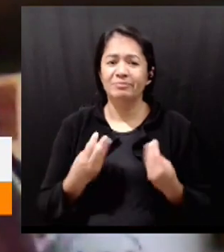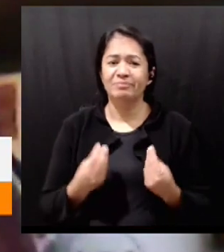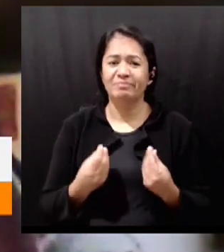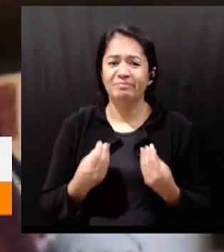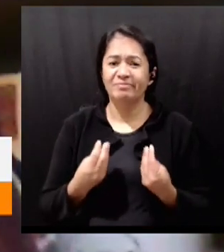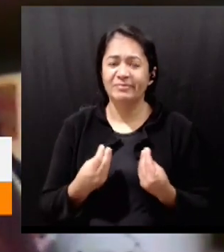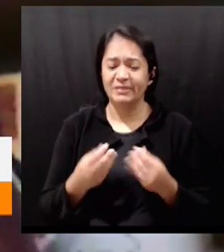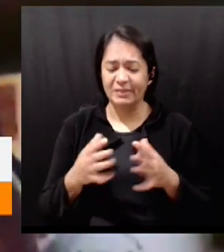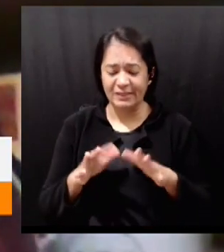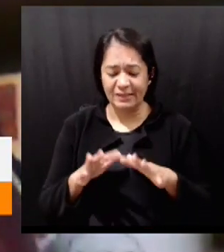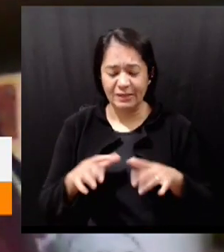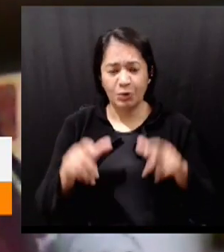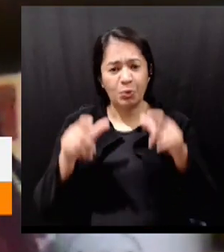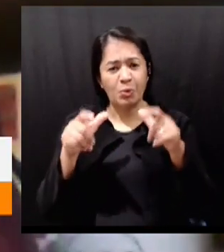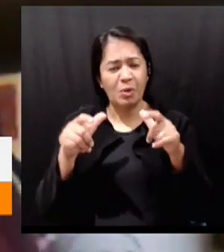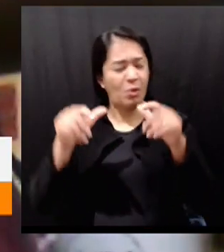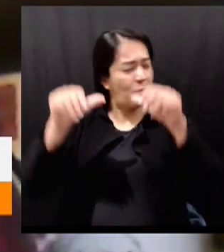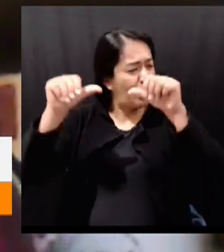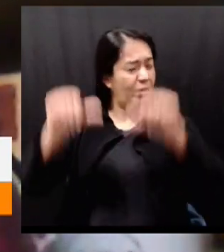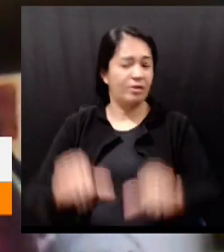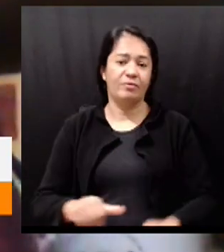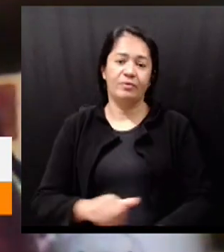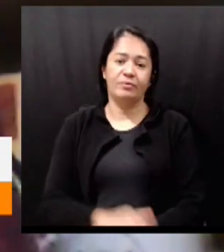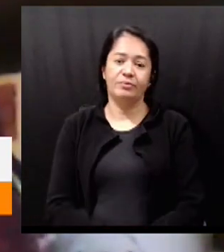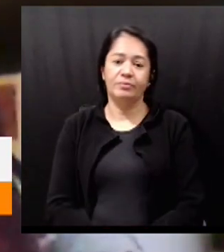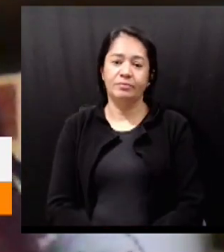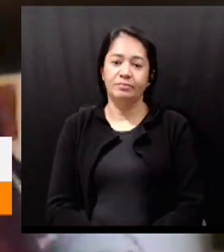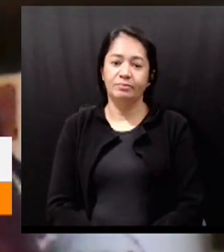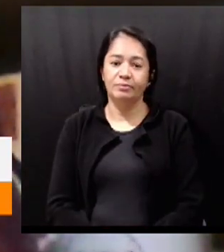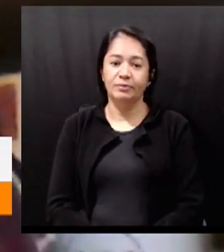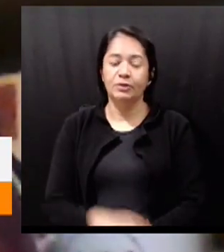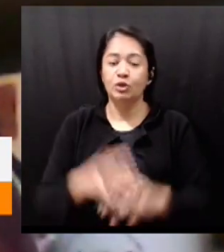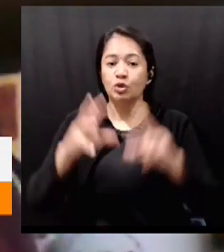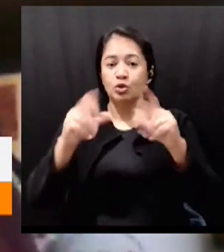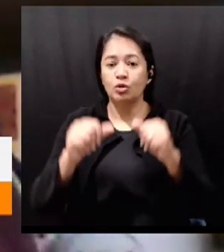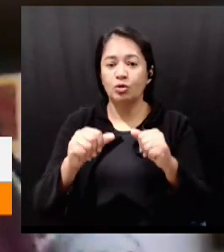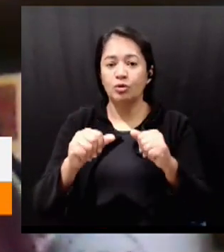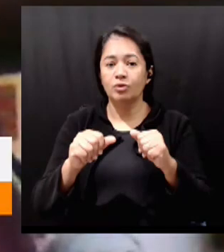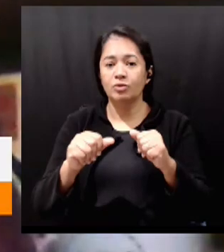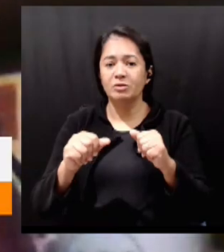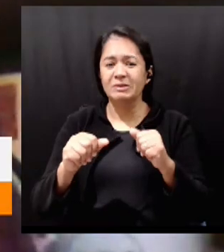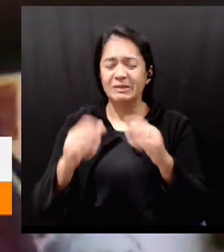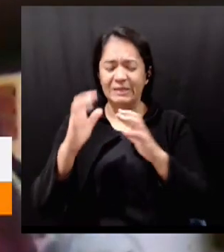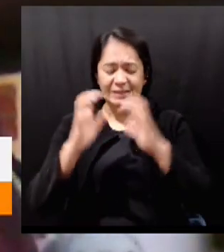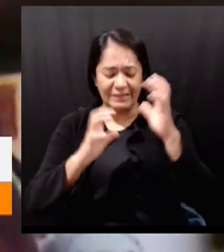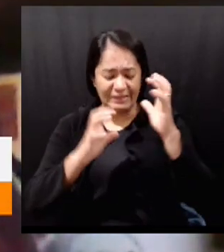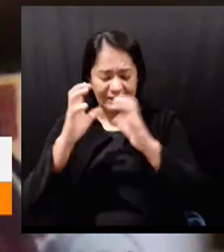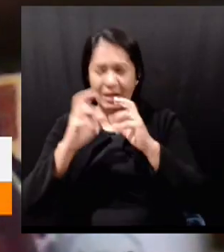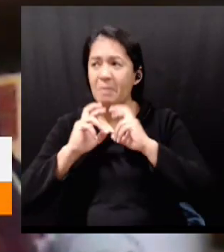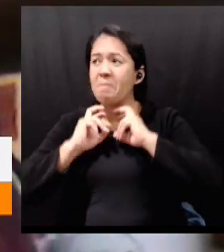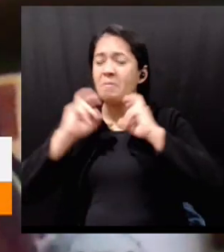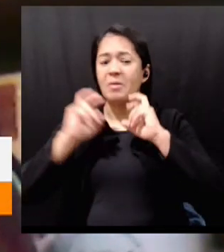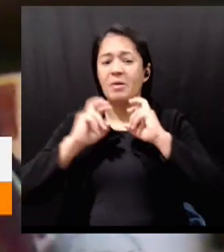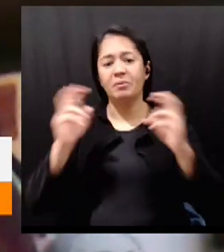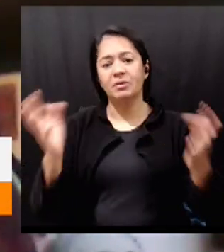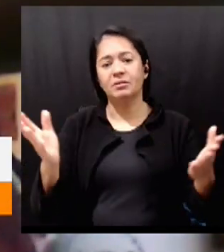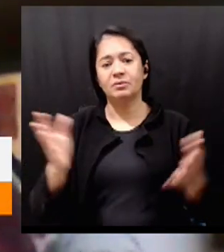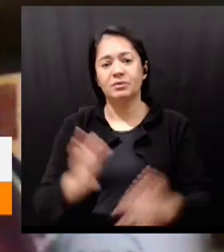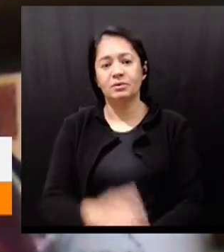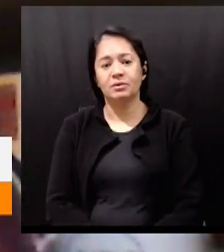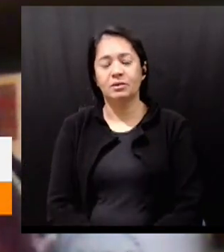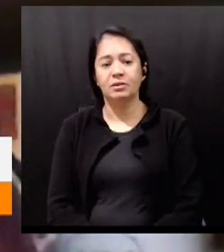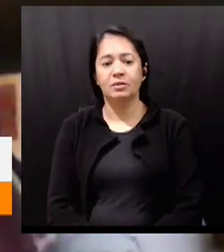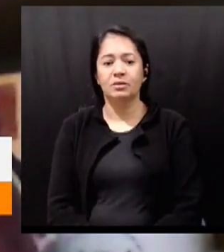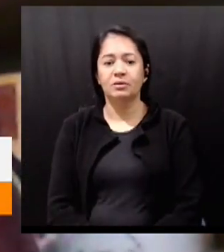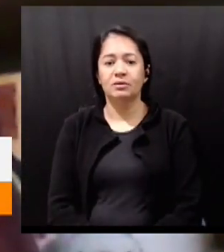ambiente terrível. Todo mundo, um agredindo o outro, um gritando com o outro. E não existe